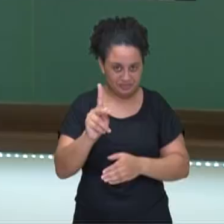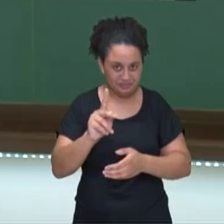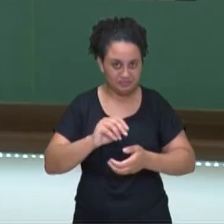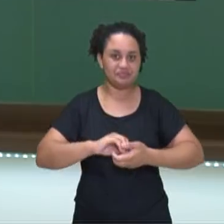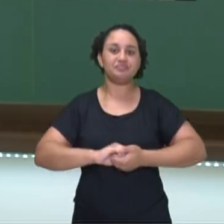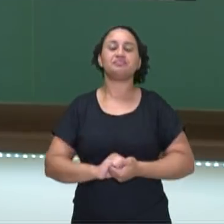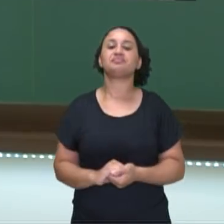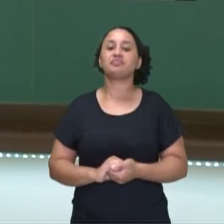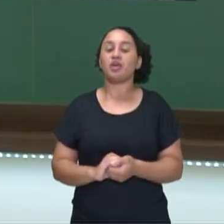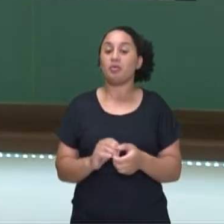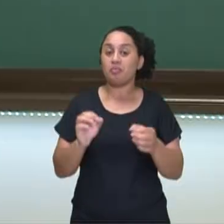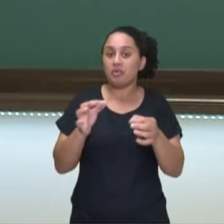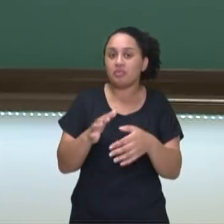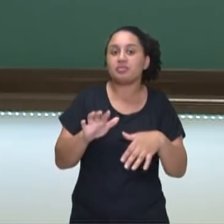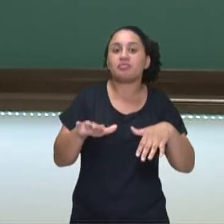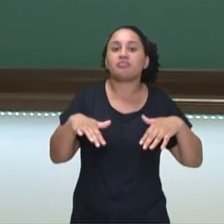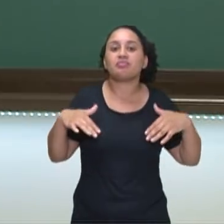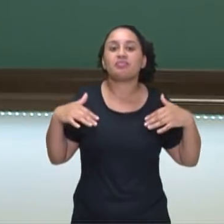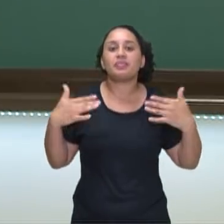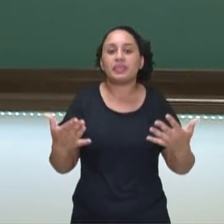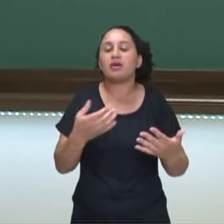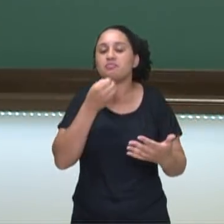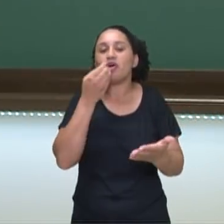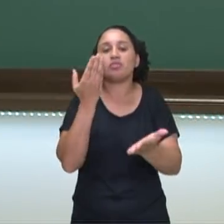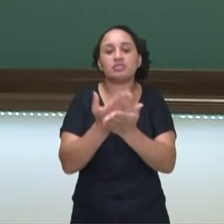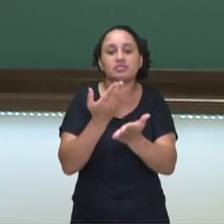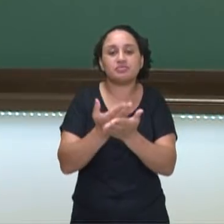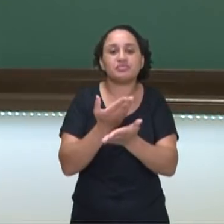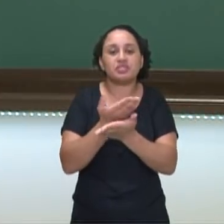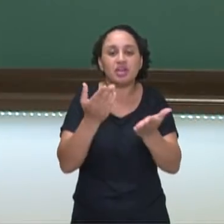Ok? É isso? Então, bons estudos para